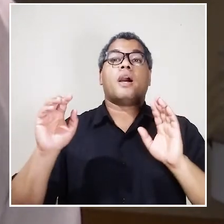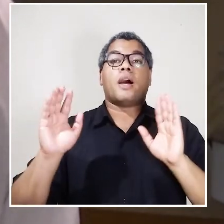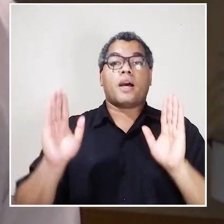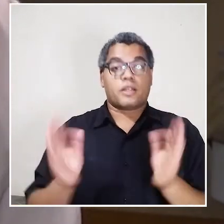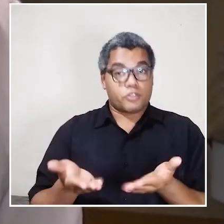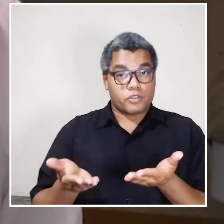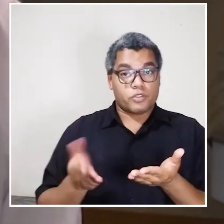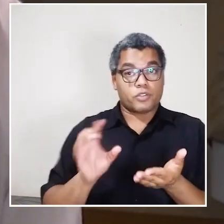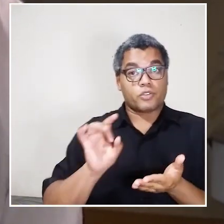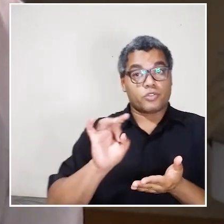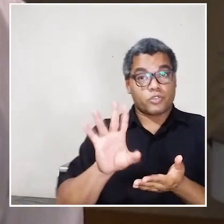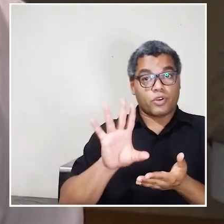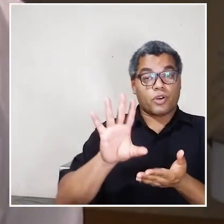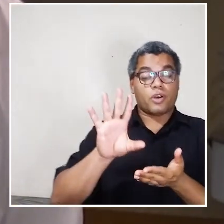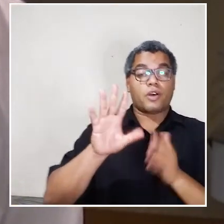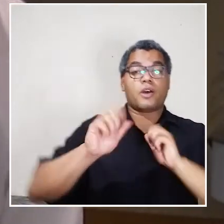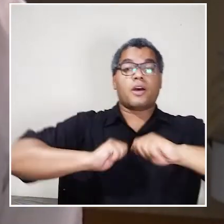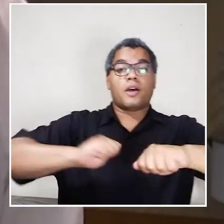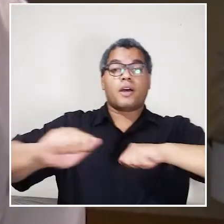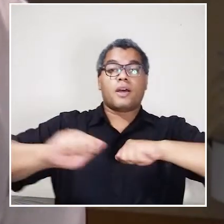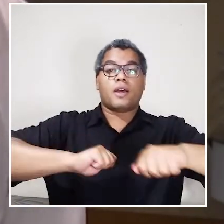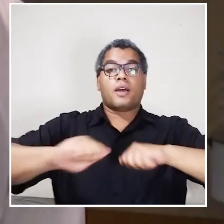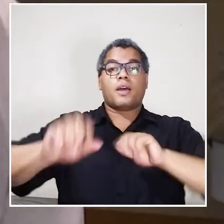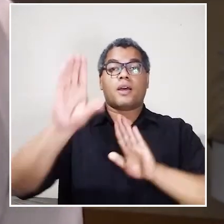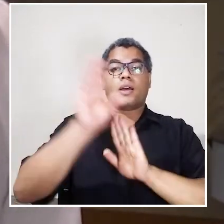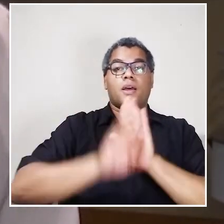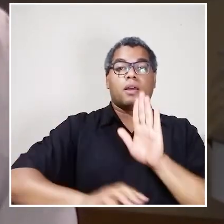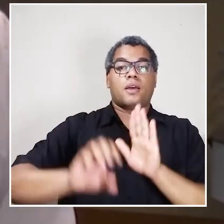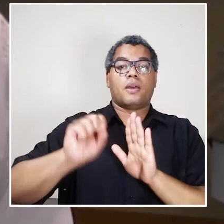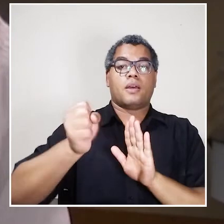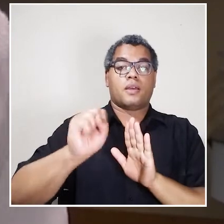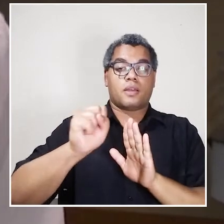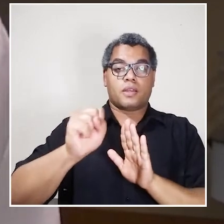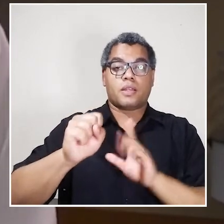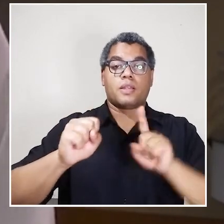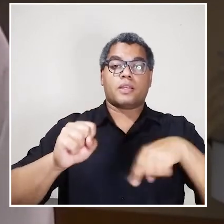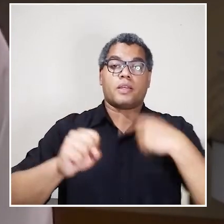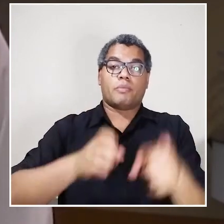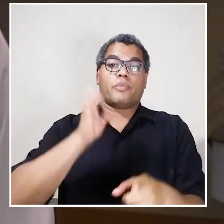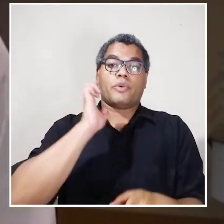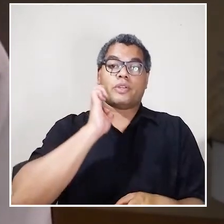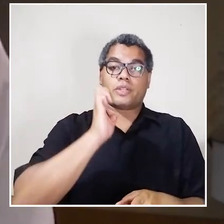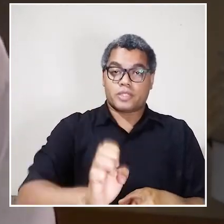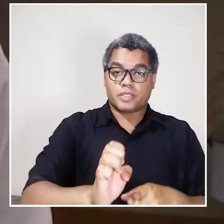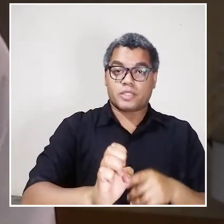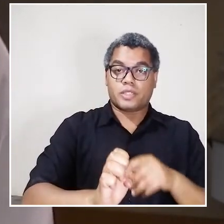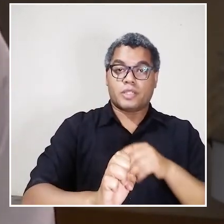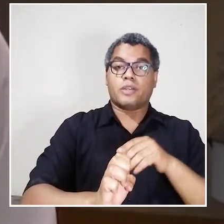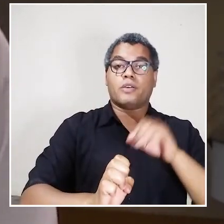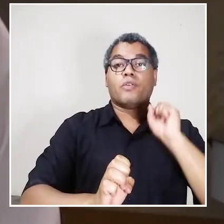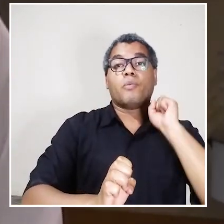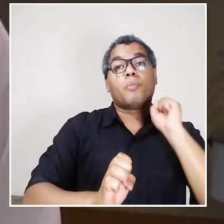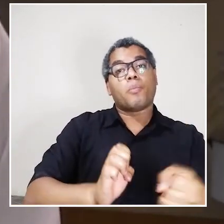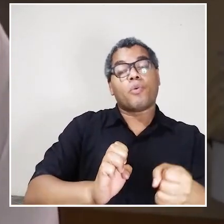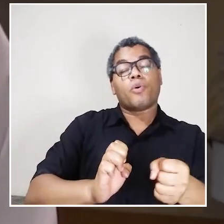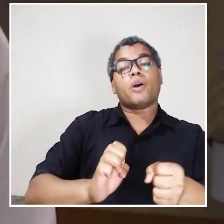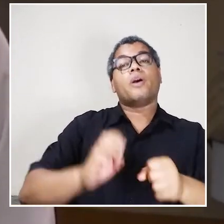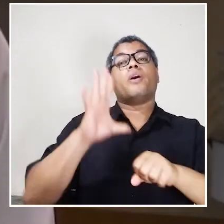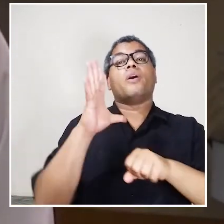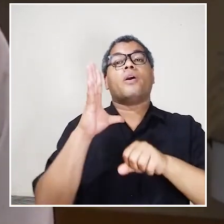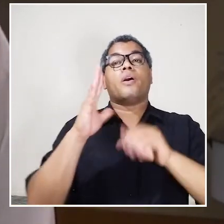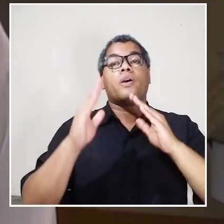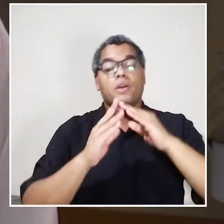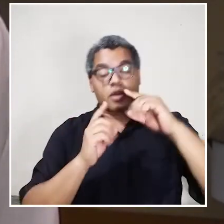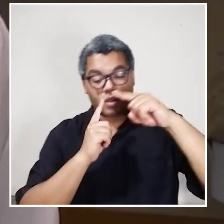uma perseguição que se desencadeou depois do martírio de Estevão E a igreja então foi dispersando-se. E aí